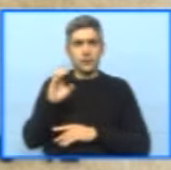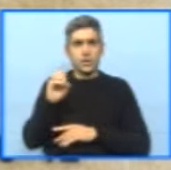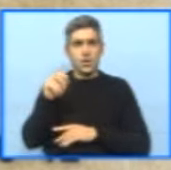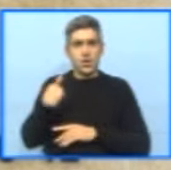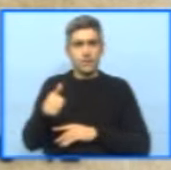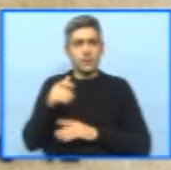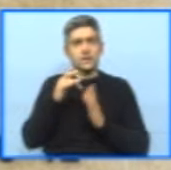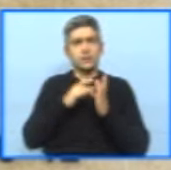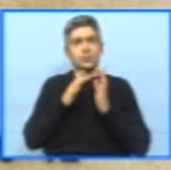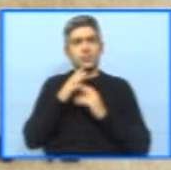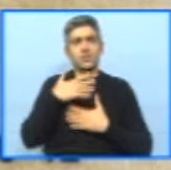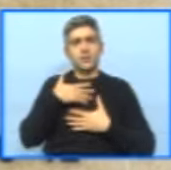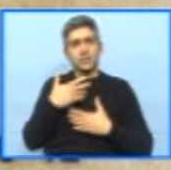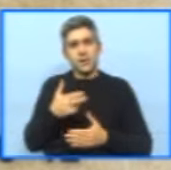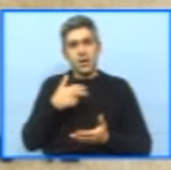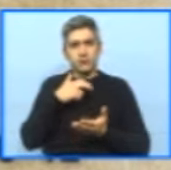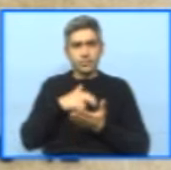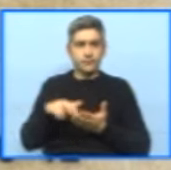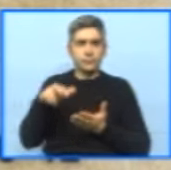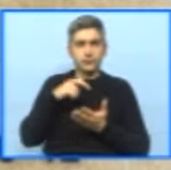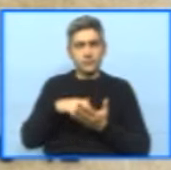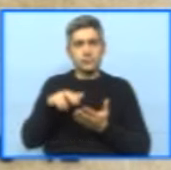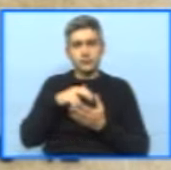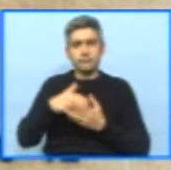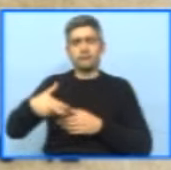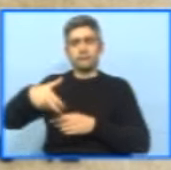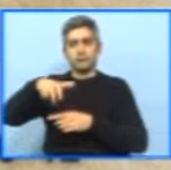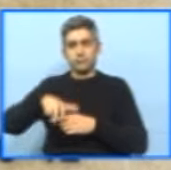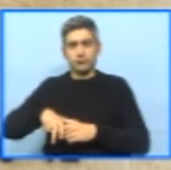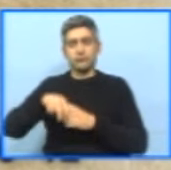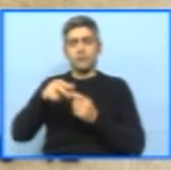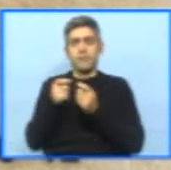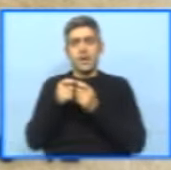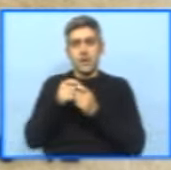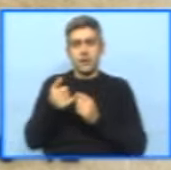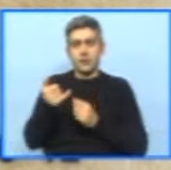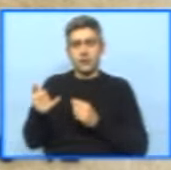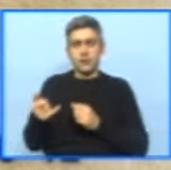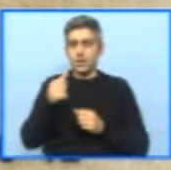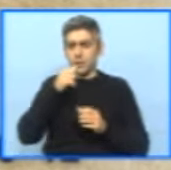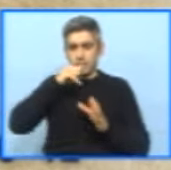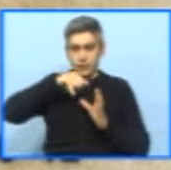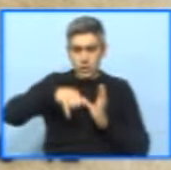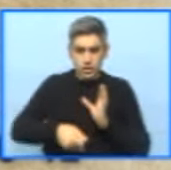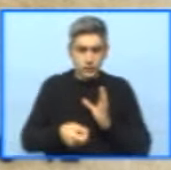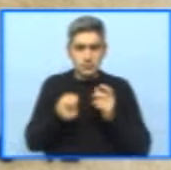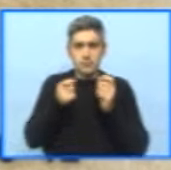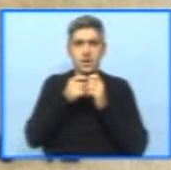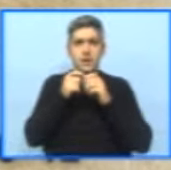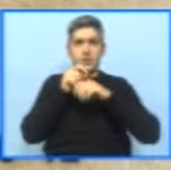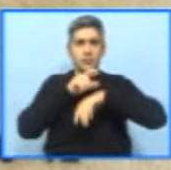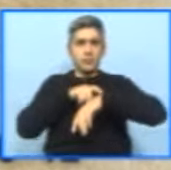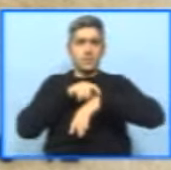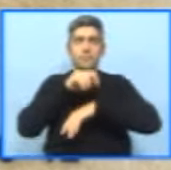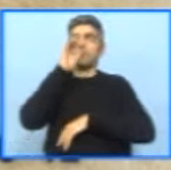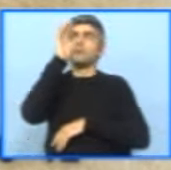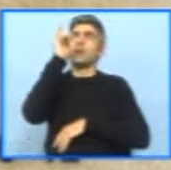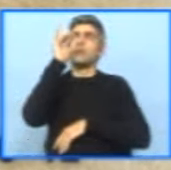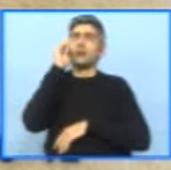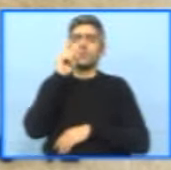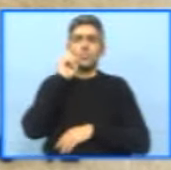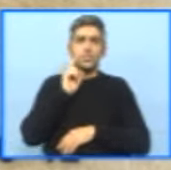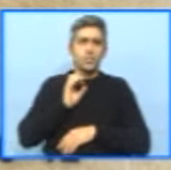da caminhada, sentou-se à beira do poço. Era por volta do meio-dia. Veio uma